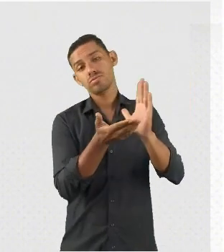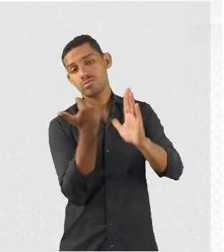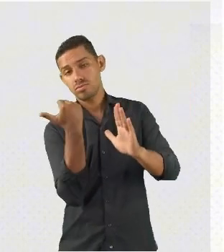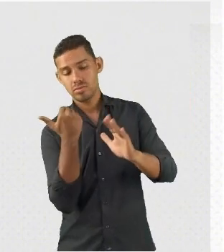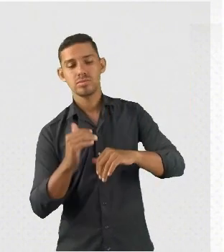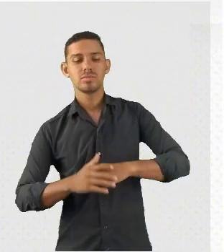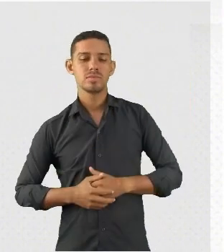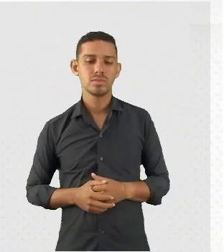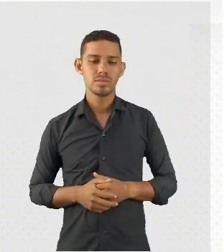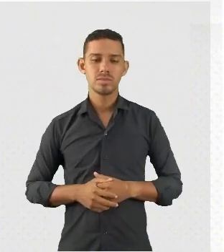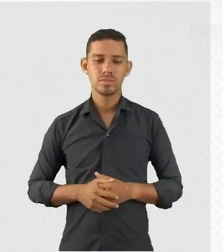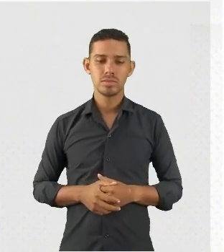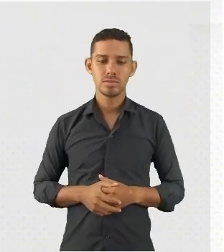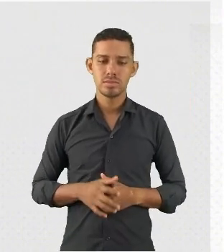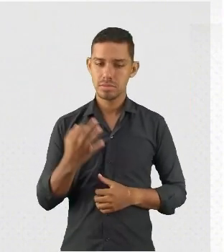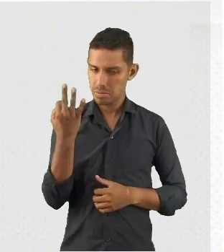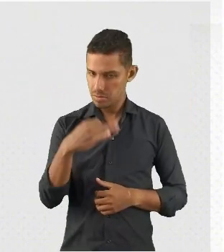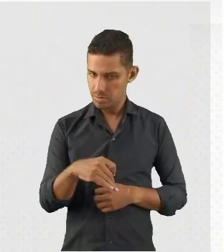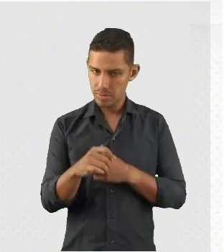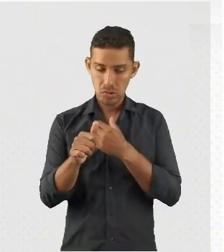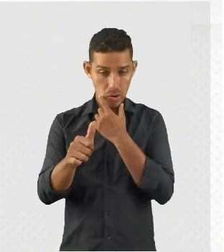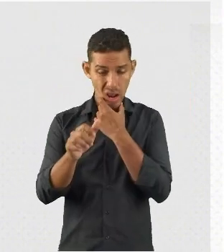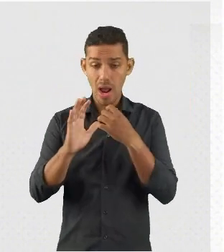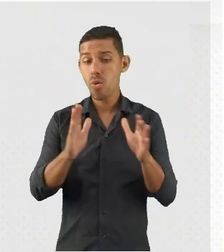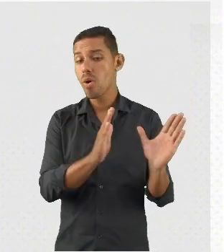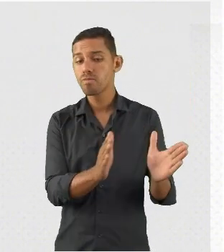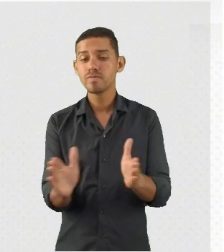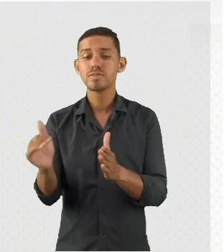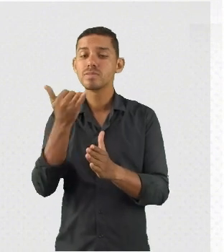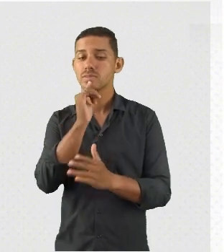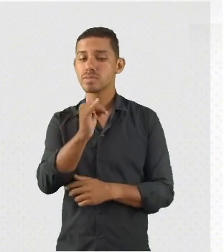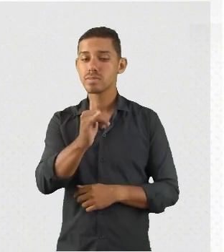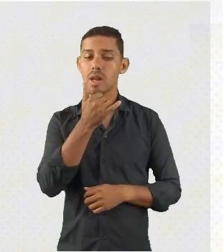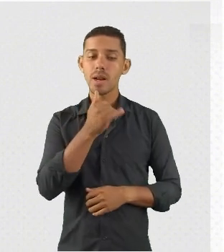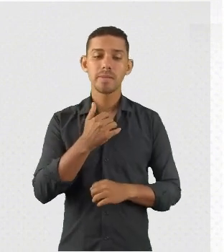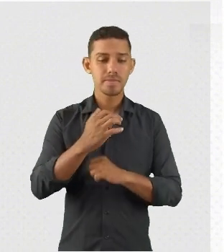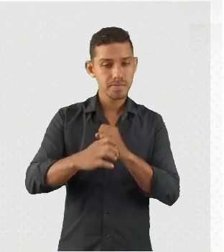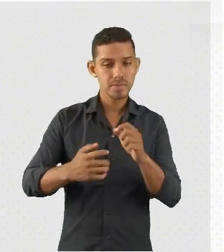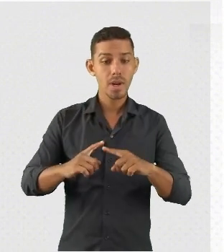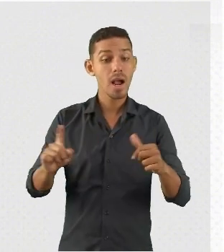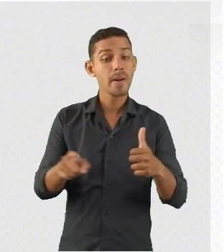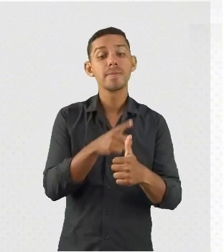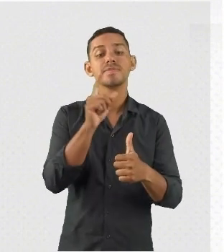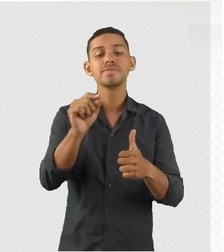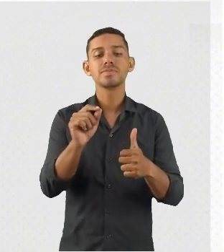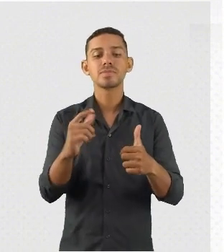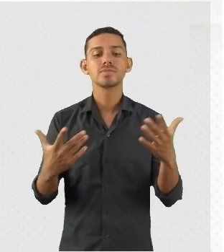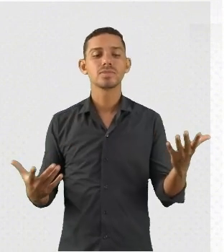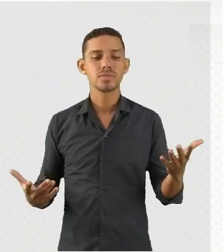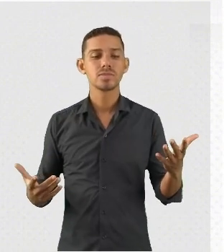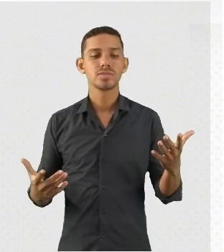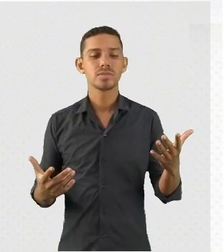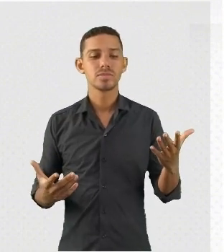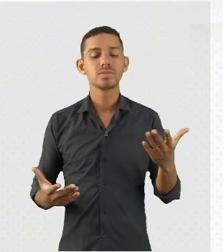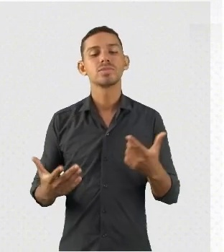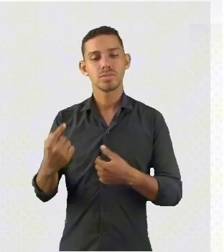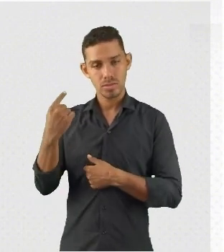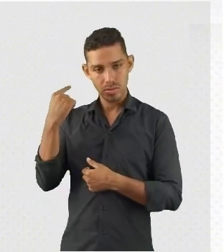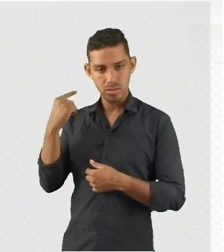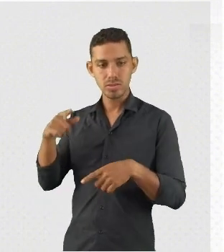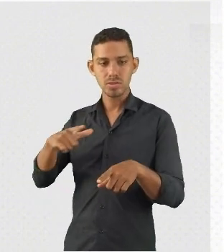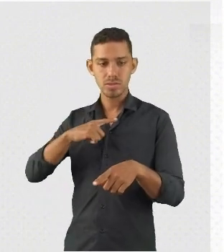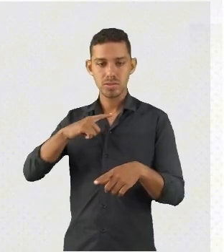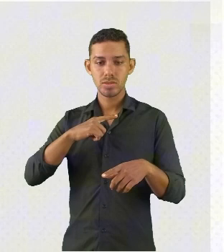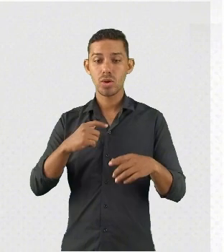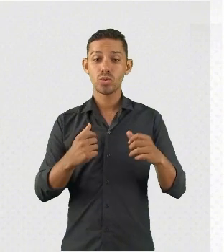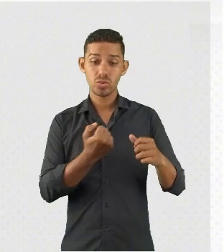Certo. Então, quais são os processos de eletrização? Primeiro, quando é que um corpo está eletrizado? Já vimos já. É quando o número de prótons é diferente do